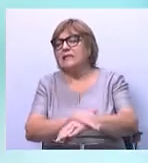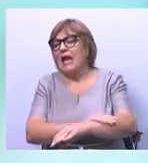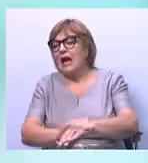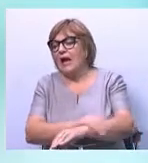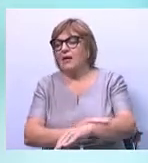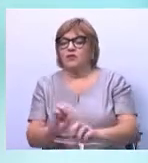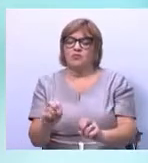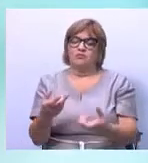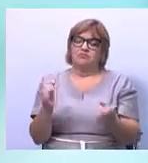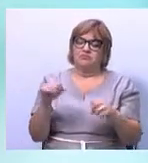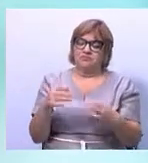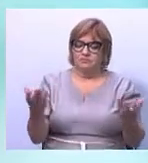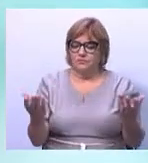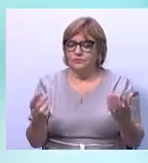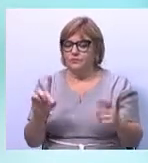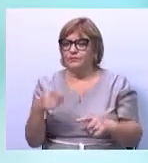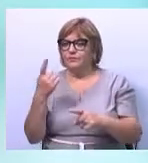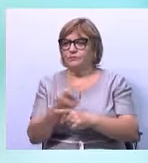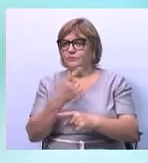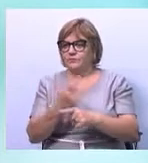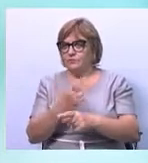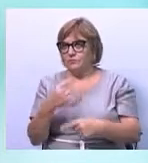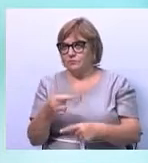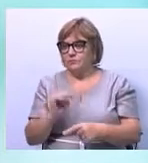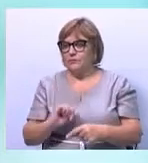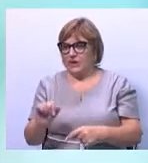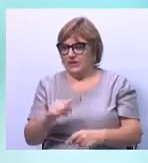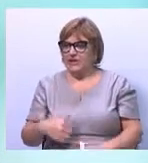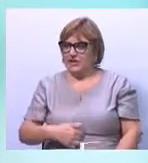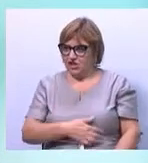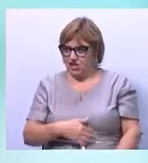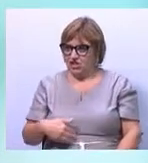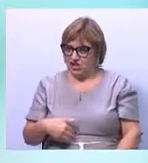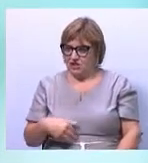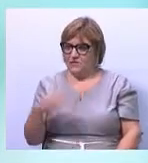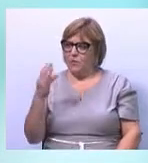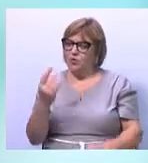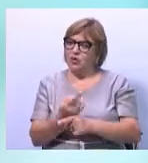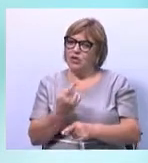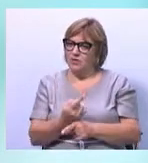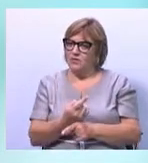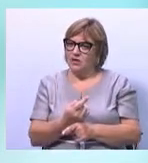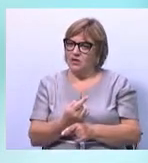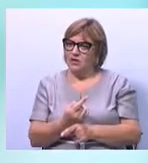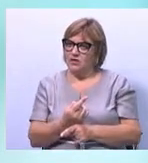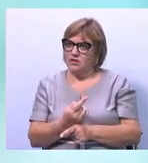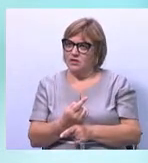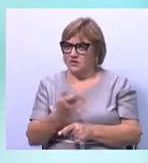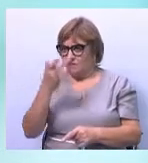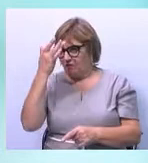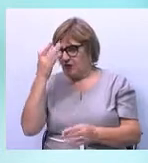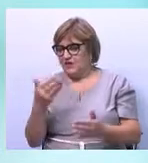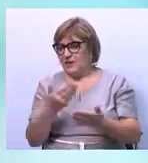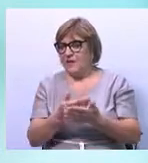Exatamente, sim, podemos Outras questões também, as questões de ordem digestiva são muitas vezes facilitadas